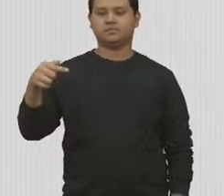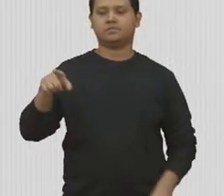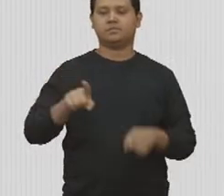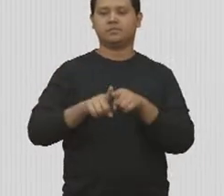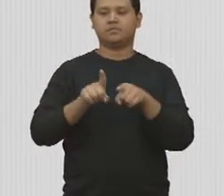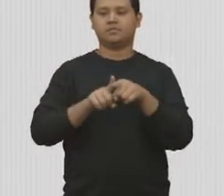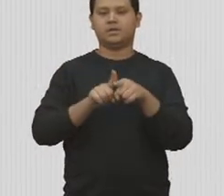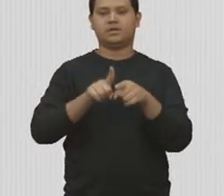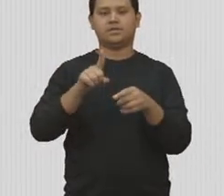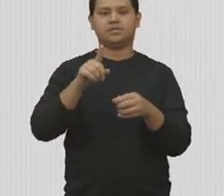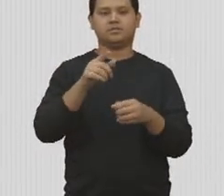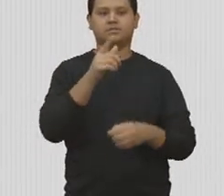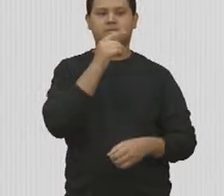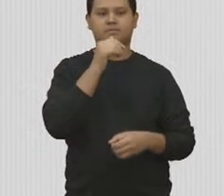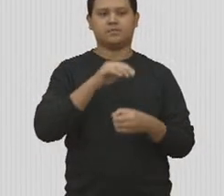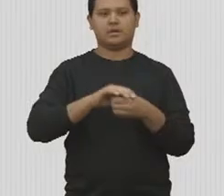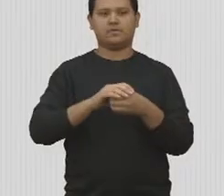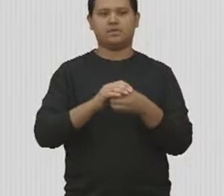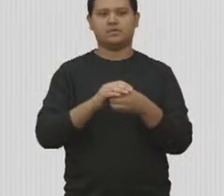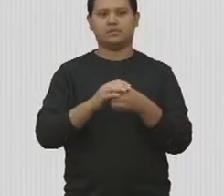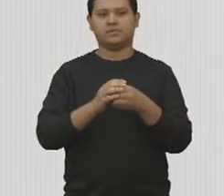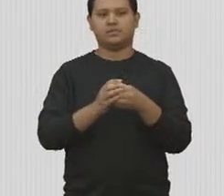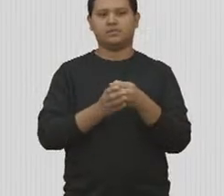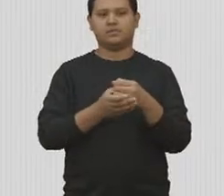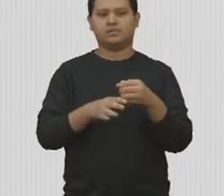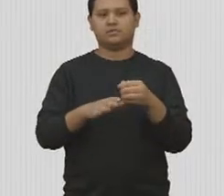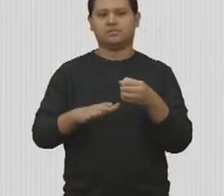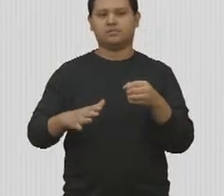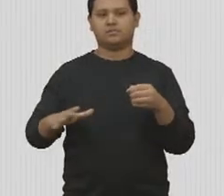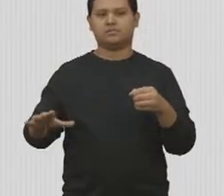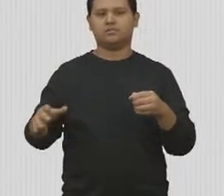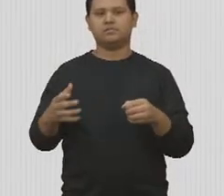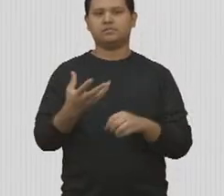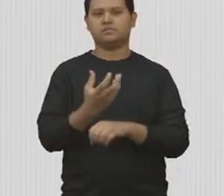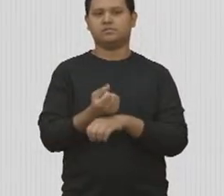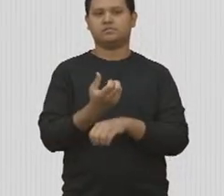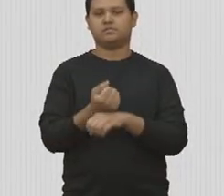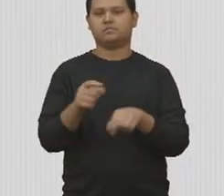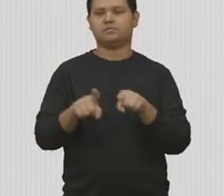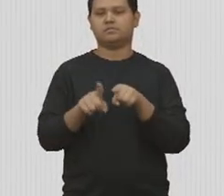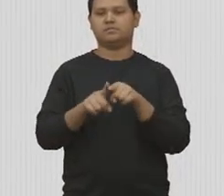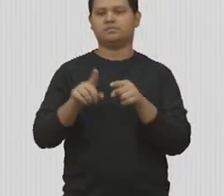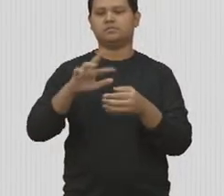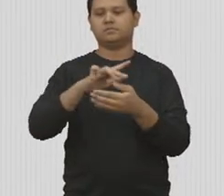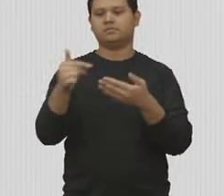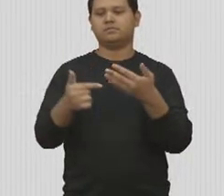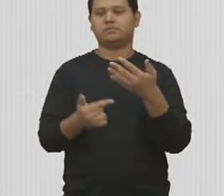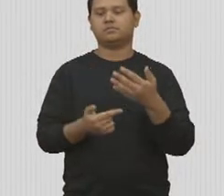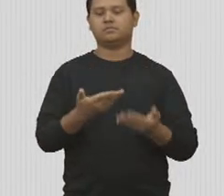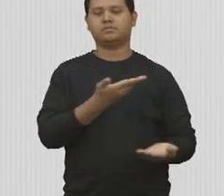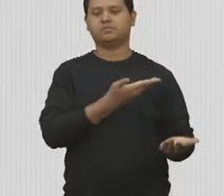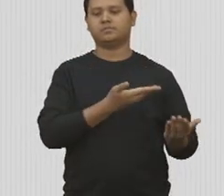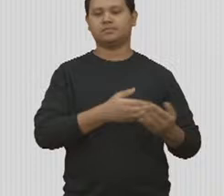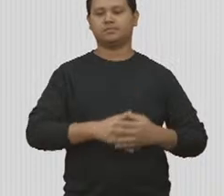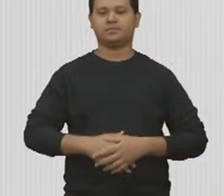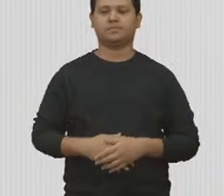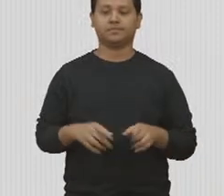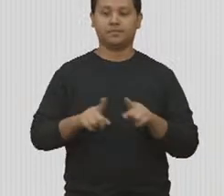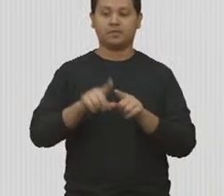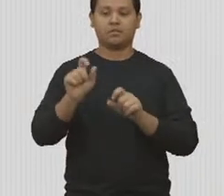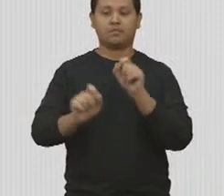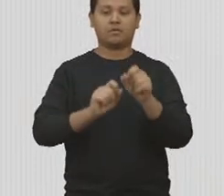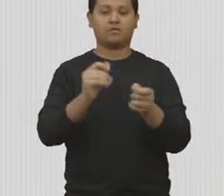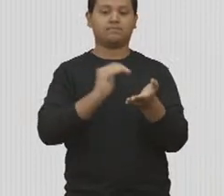drenagem do Jardim Jacinto, ampliação da ET Igarapés e abastecimento de água em geral. Pode passar. Aqui são